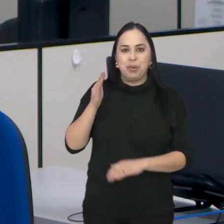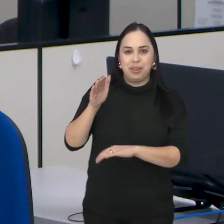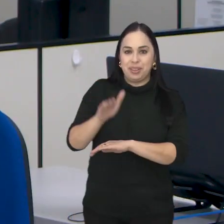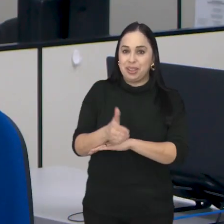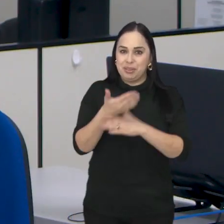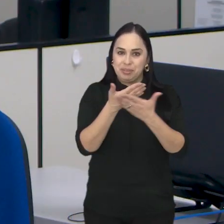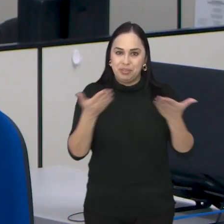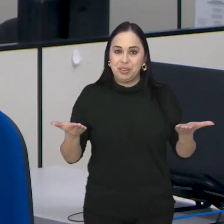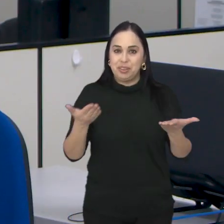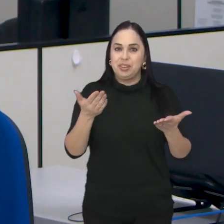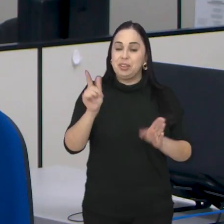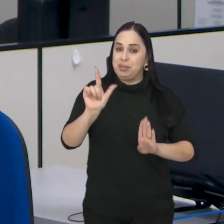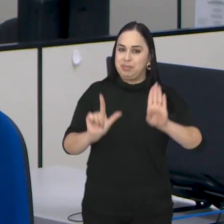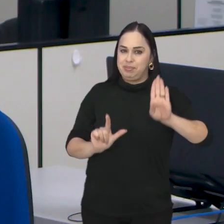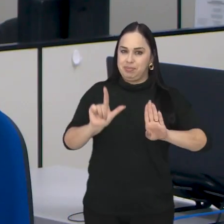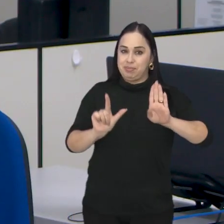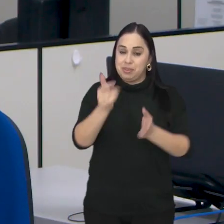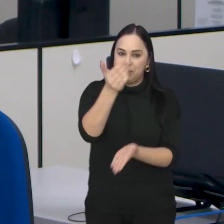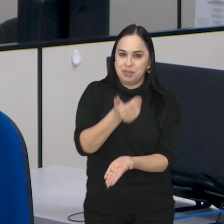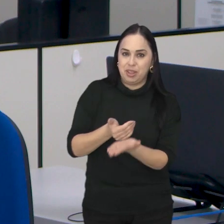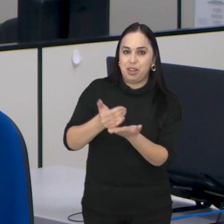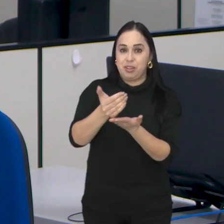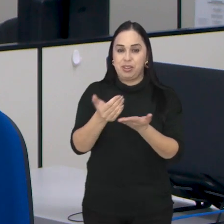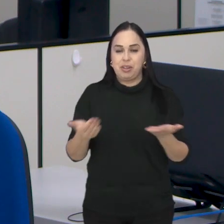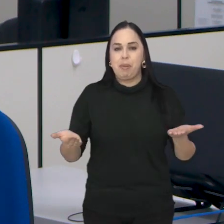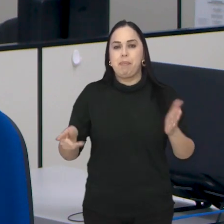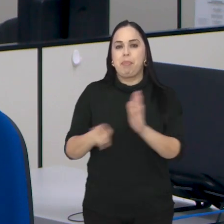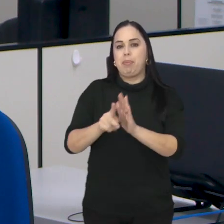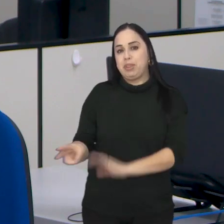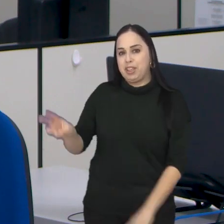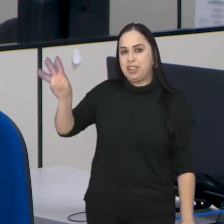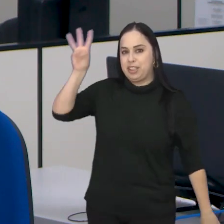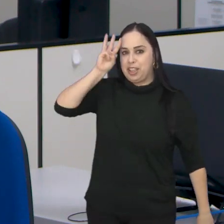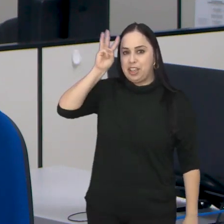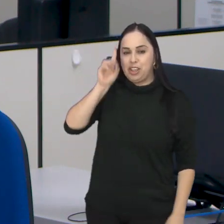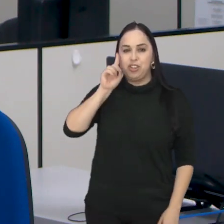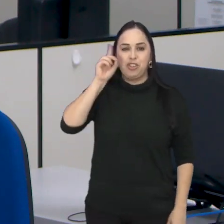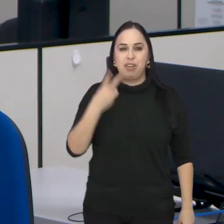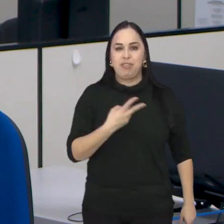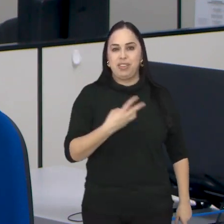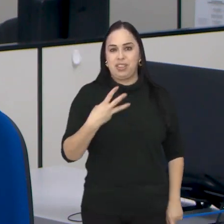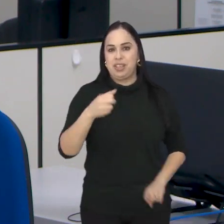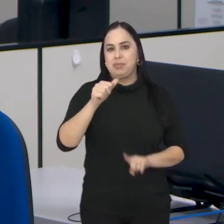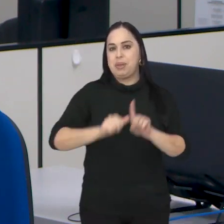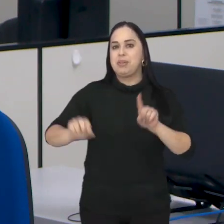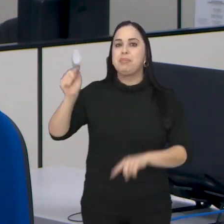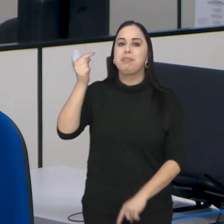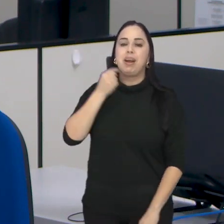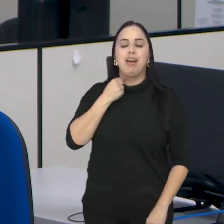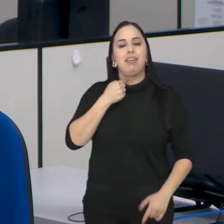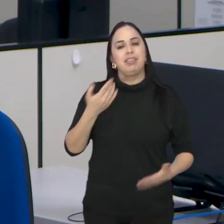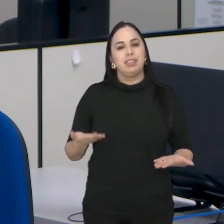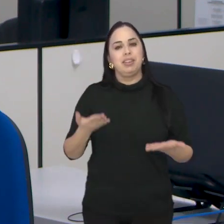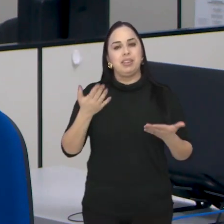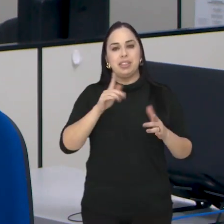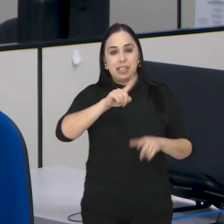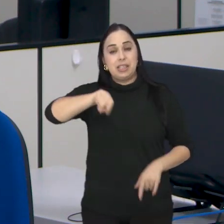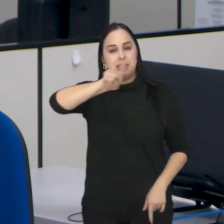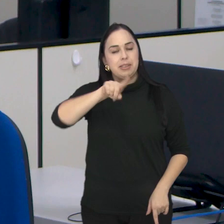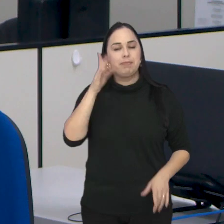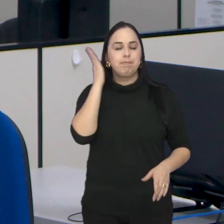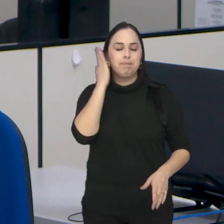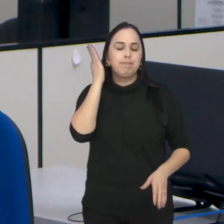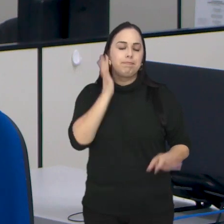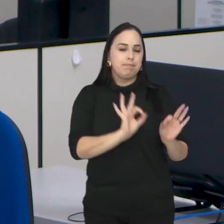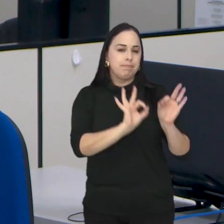boa tarde para você. O Boletim Legislativo está começando nesta terça-feira, hoje é dia 23 de maio. Aqui você sabe, você acompanha